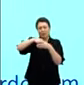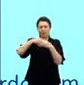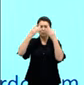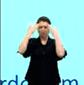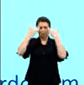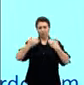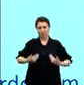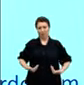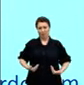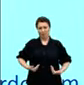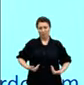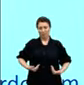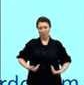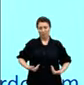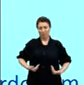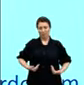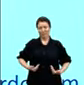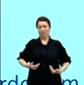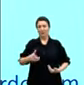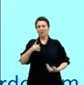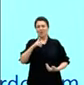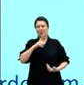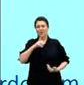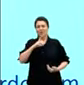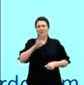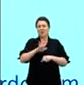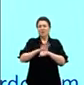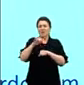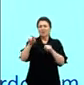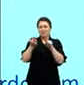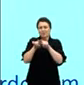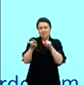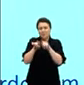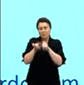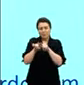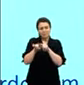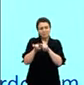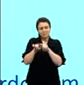corpo, tem fibras colágenas, já é mais